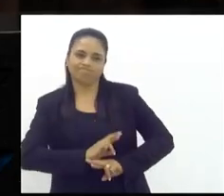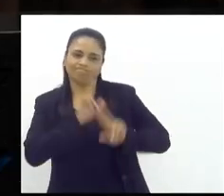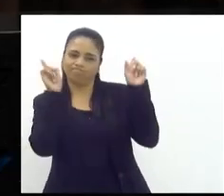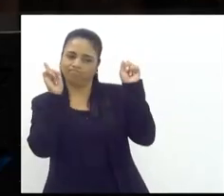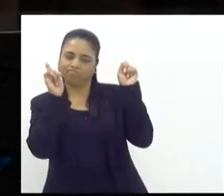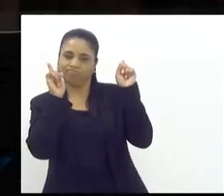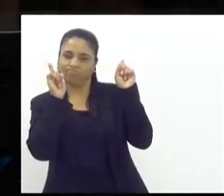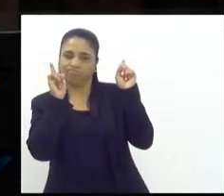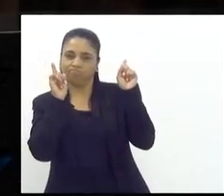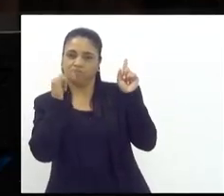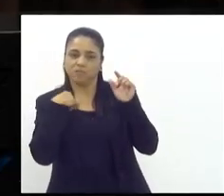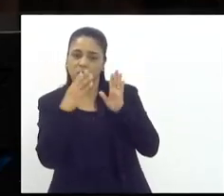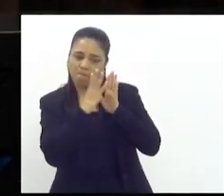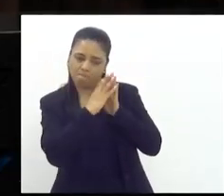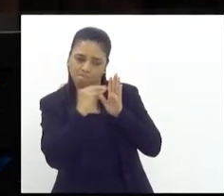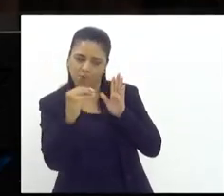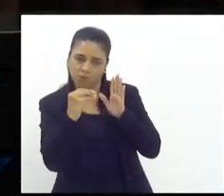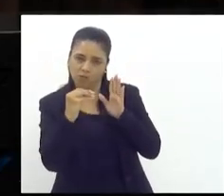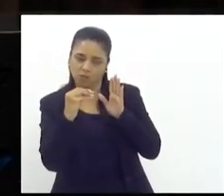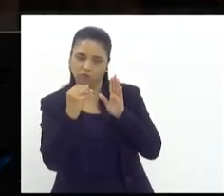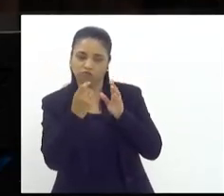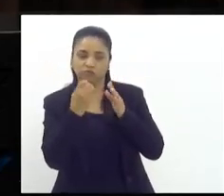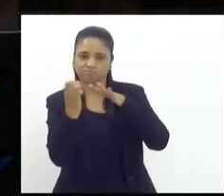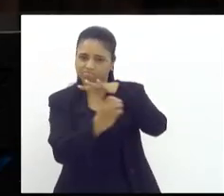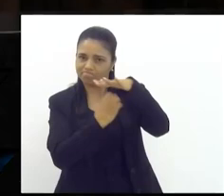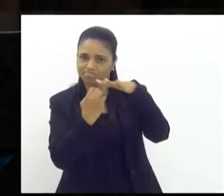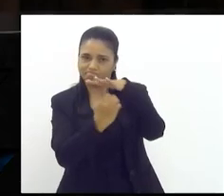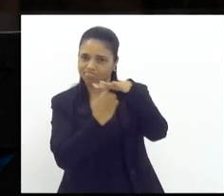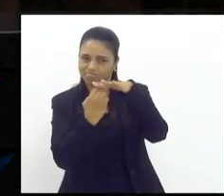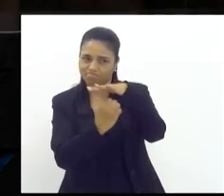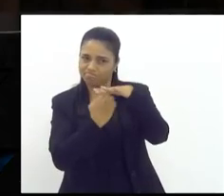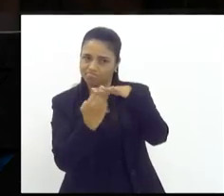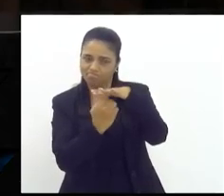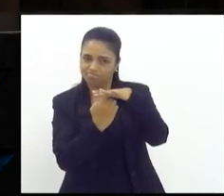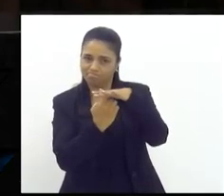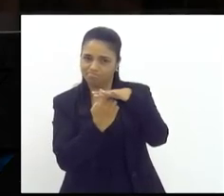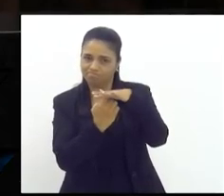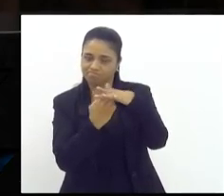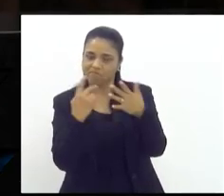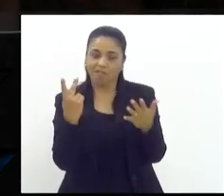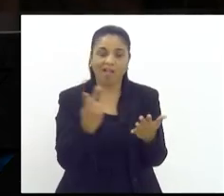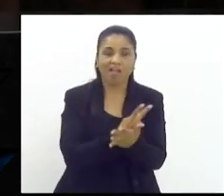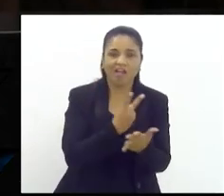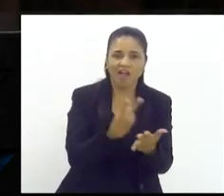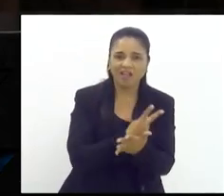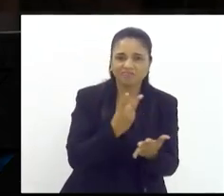porque este modelo de agências está errado